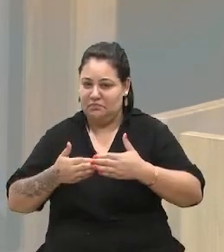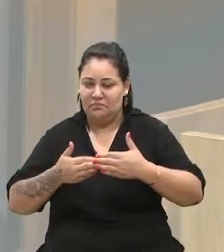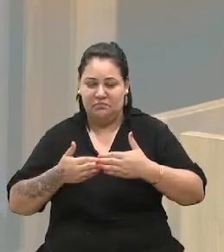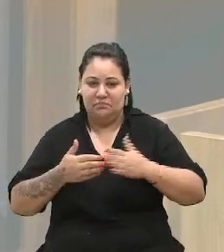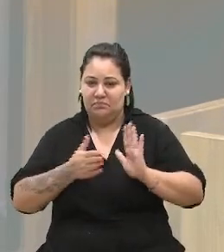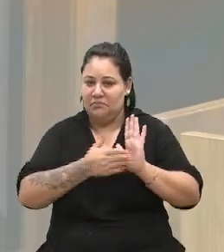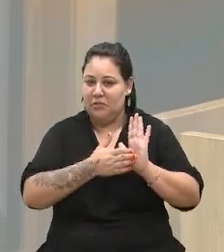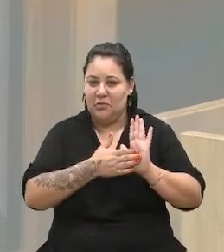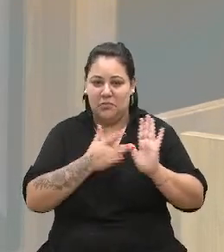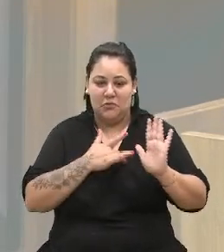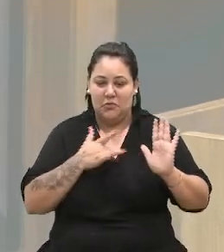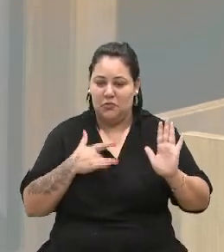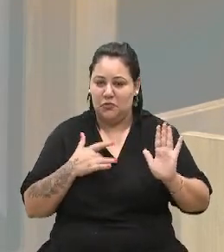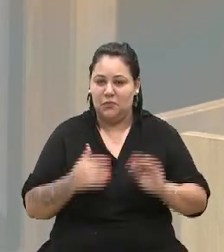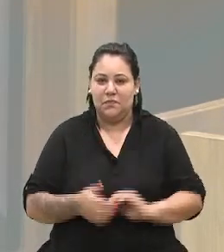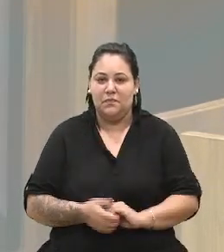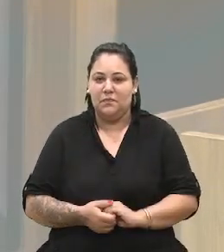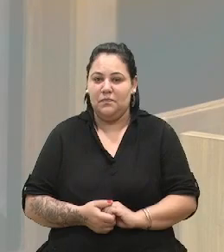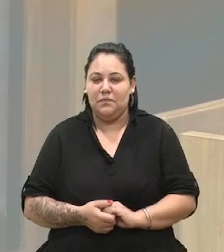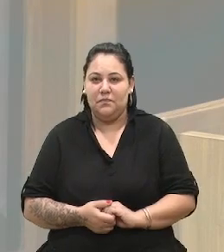Saúde.